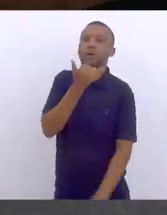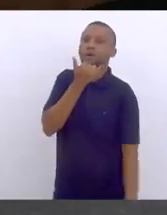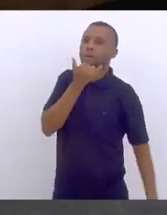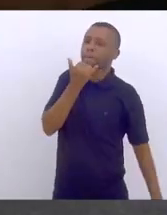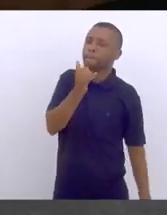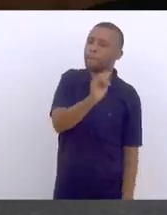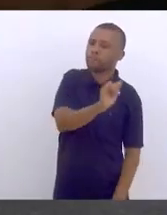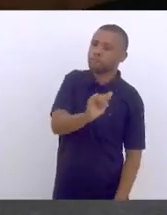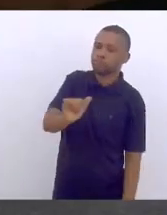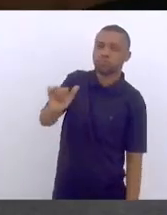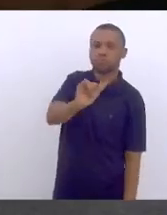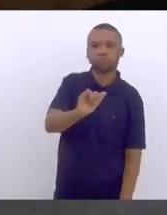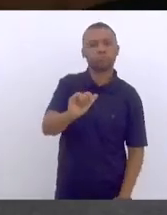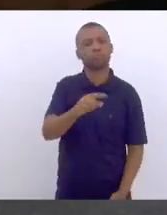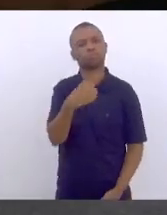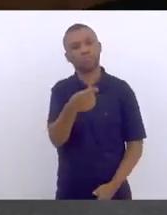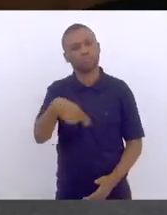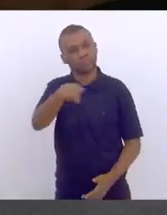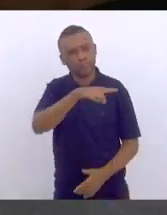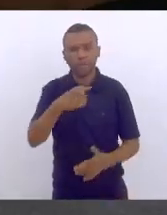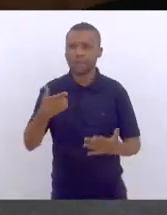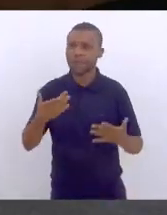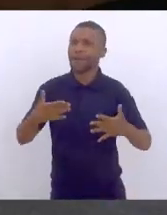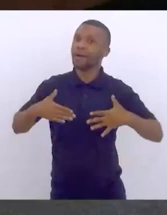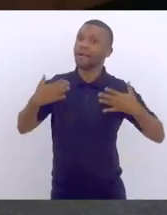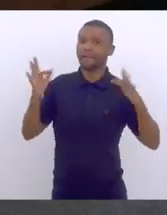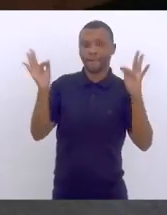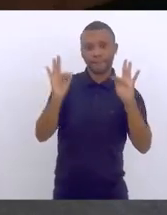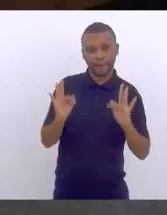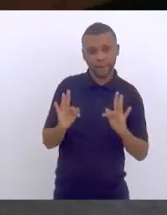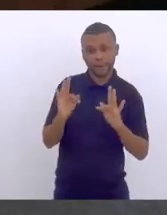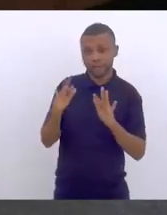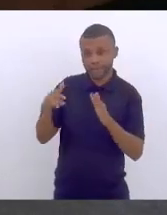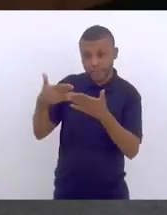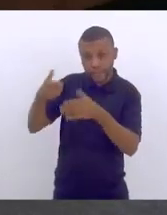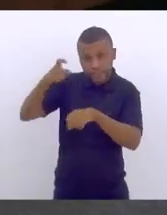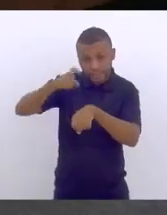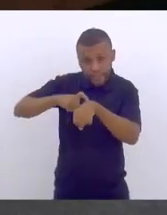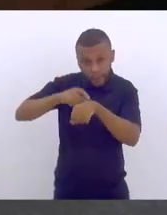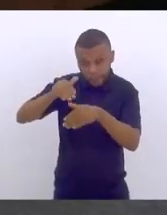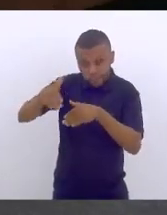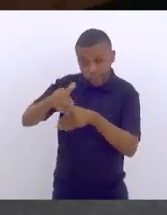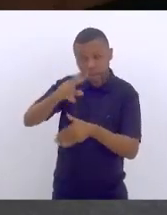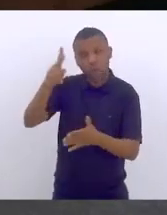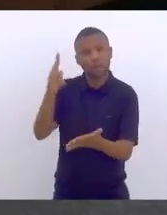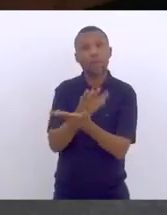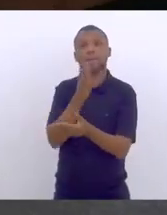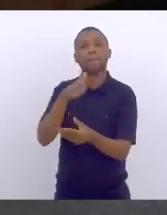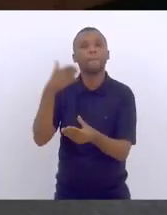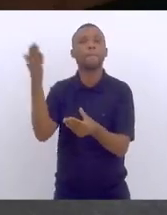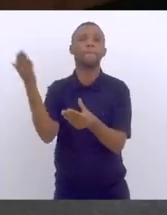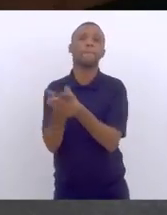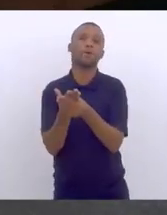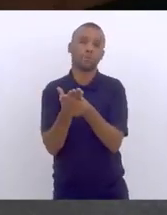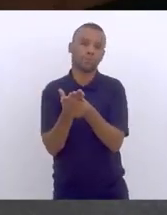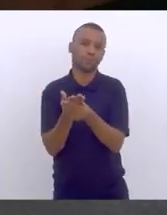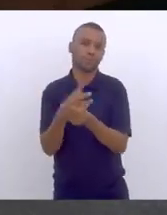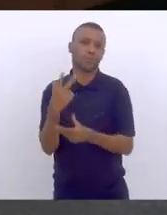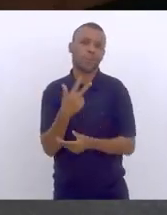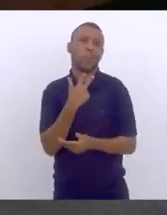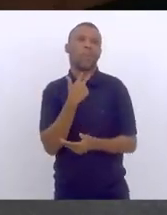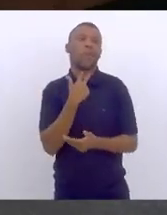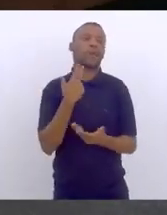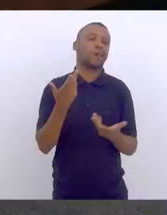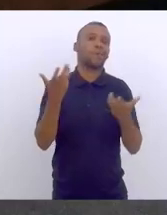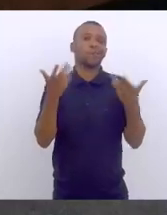ficariam contentíssimos, nós contentíssimos, em pouco tempo isso ia cair na justiça. Então, a gente não quer fazer firula